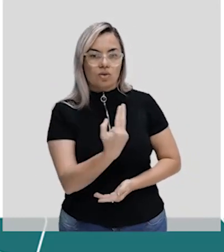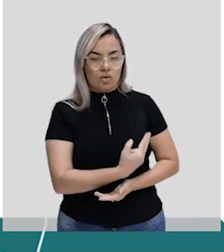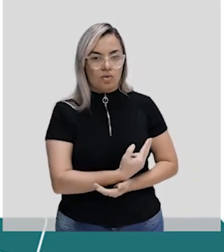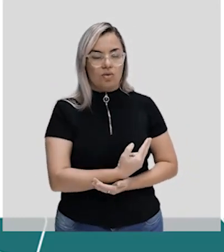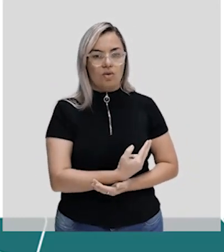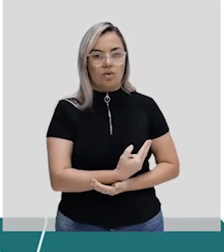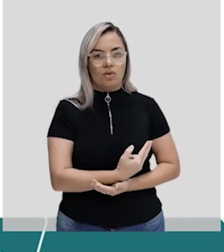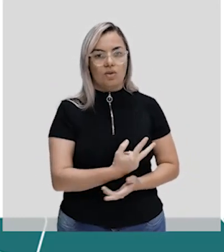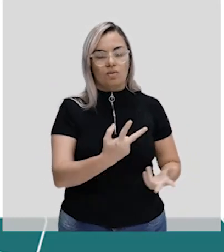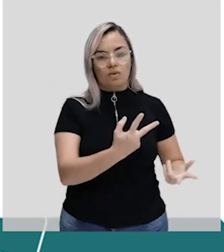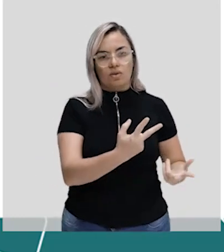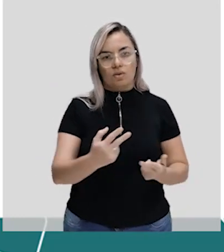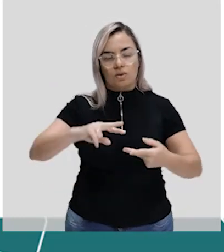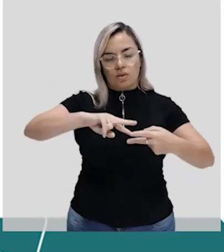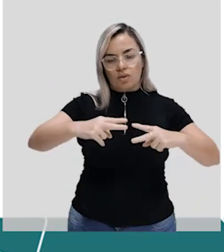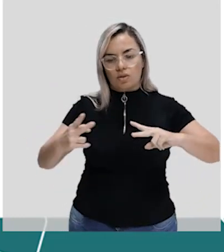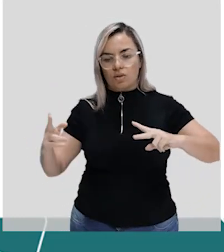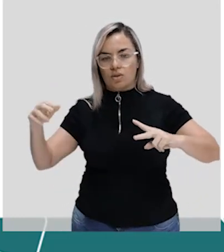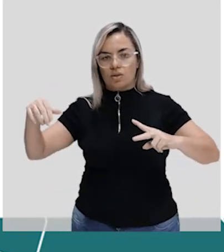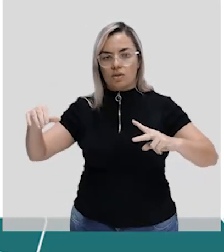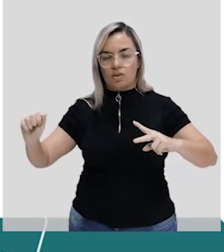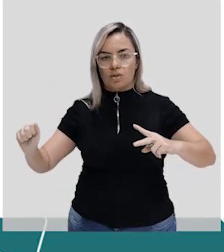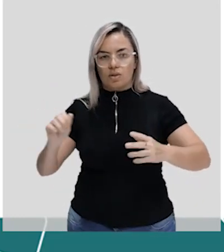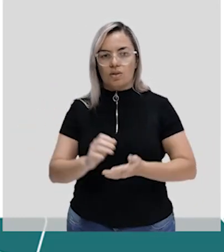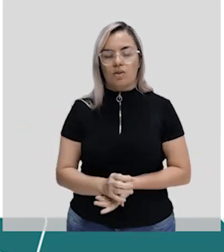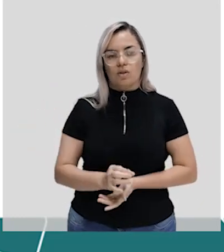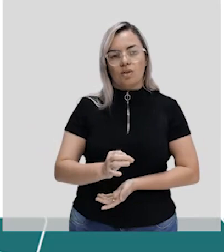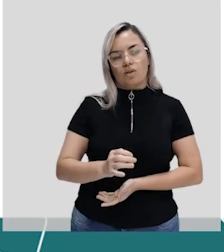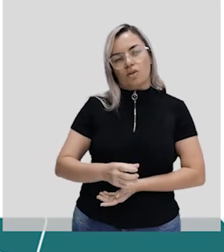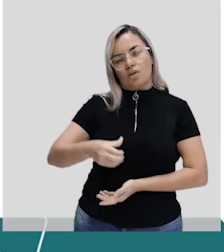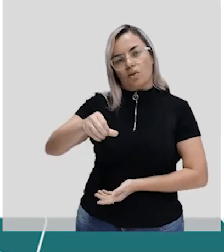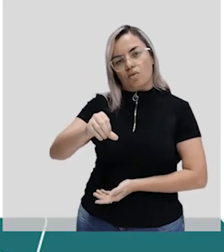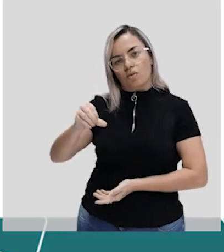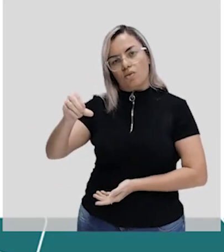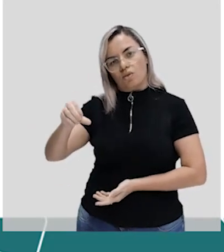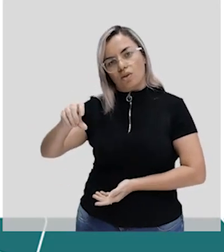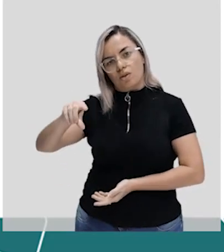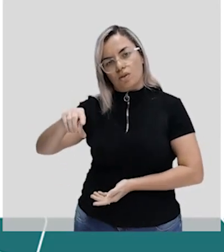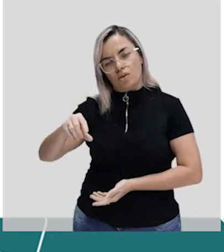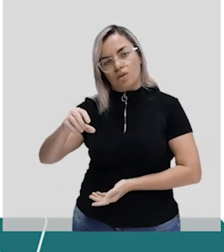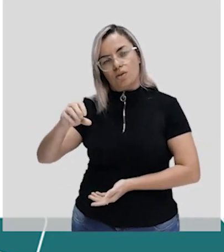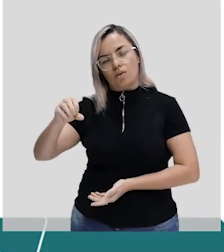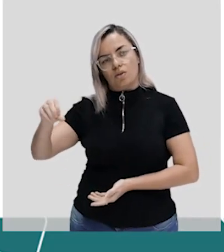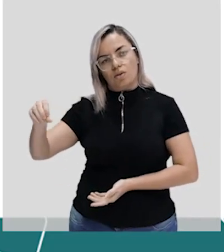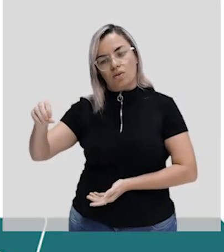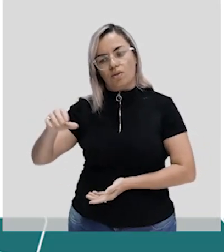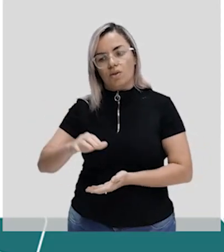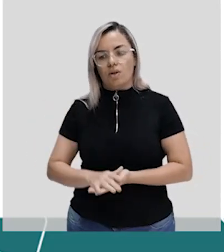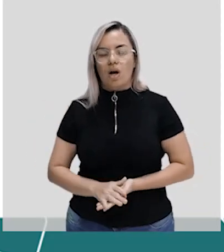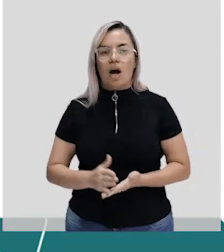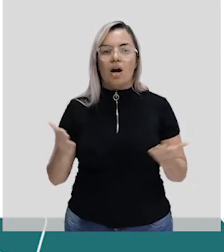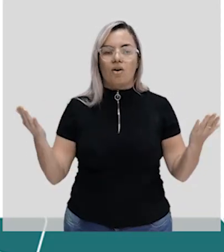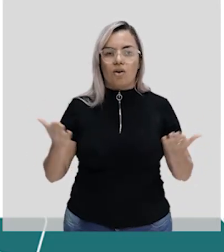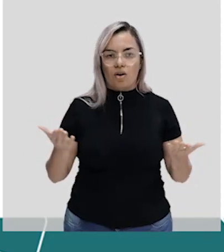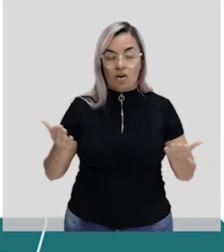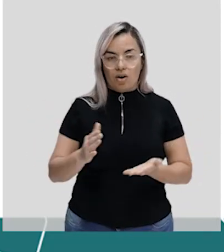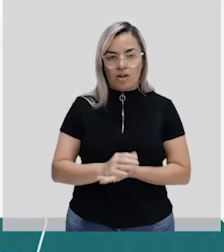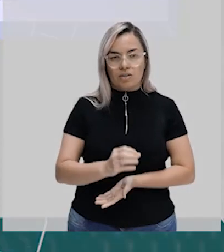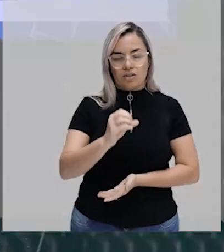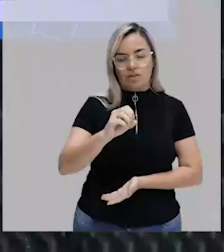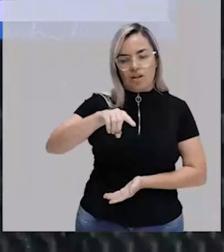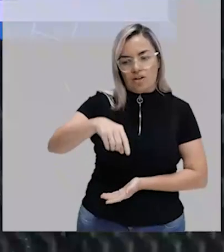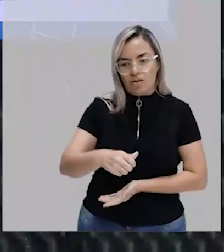em 99,9%. Esse 0,1% é o que faz com que você seja